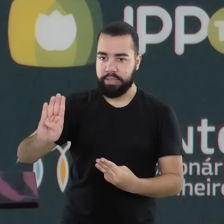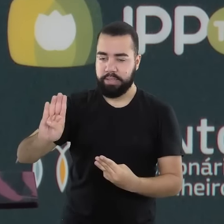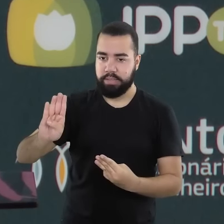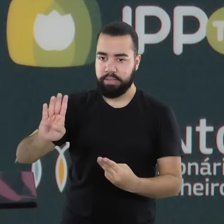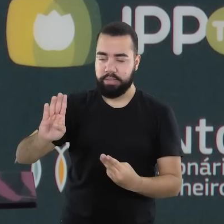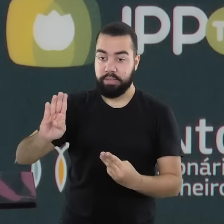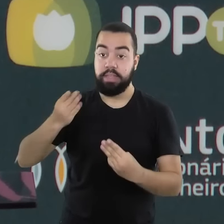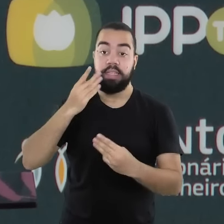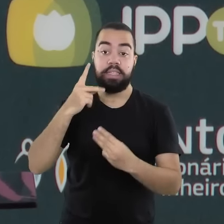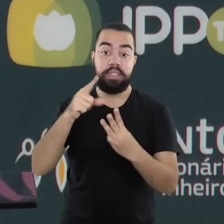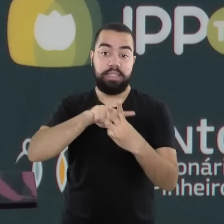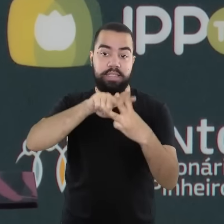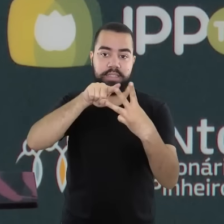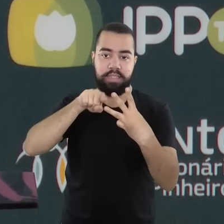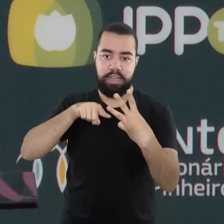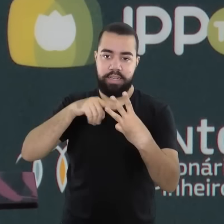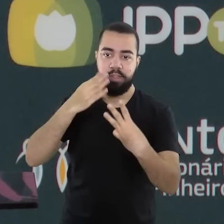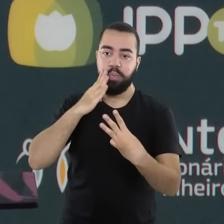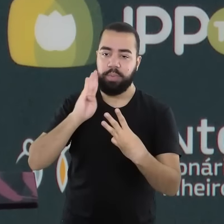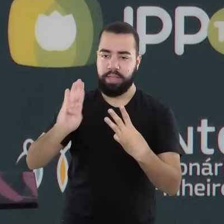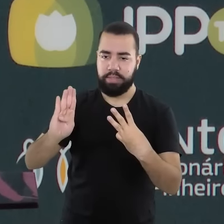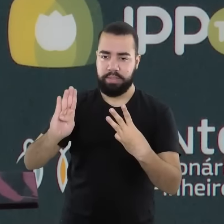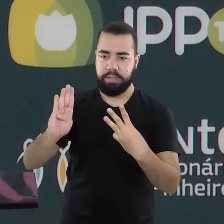Quais são as três coisas que ele promete aí?